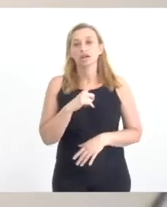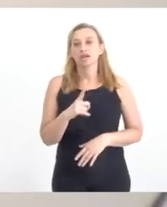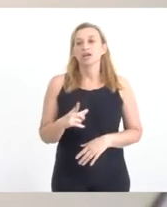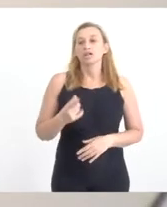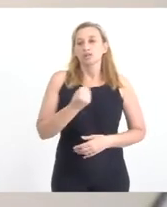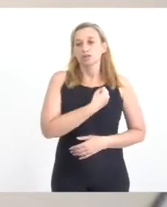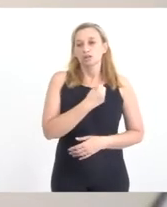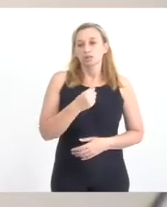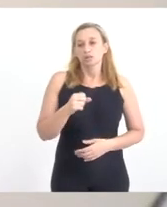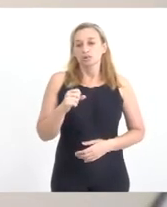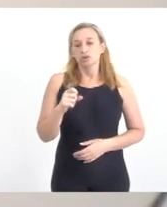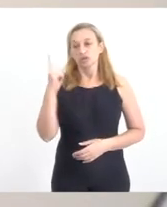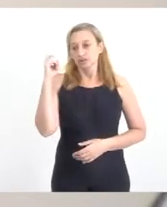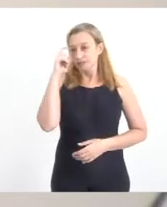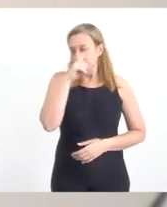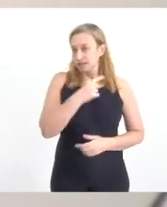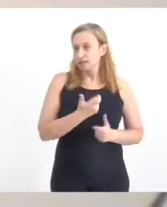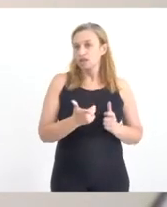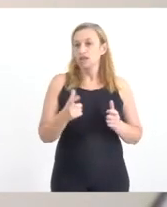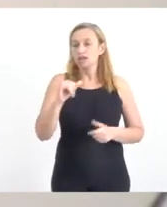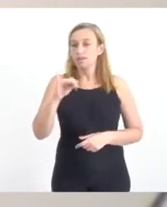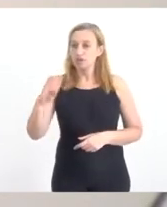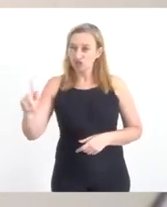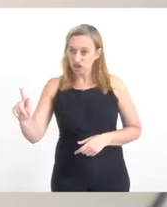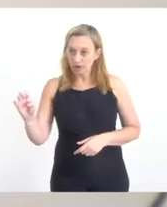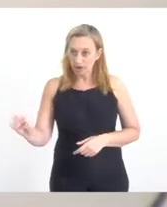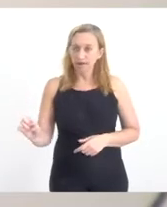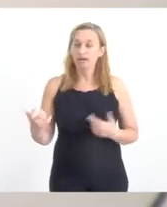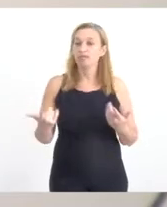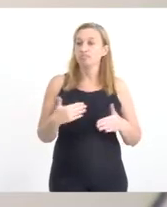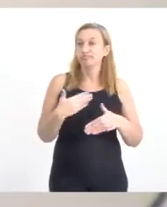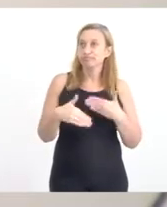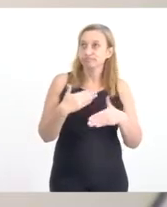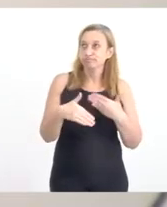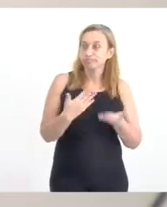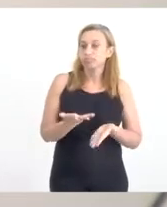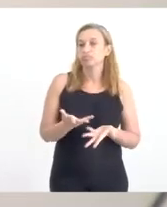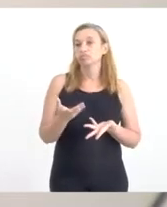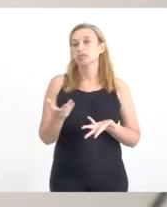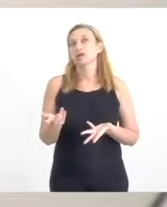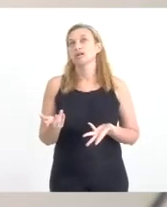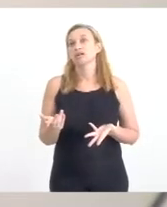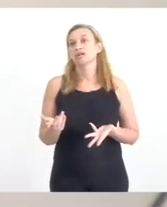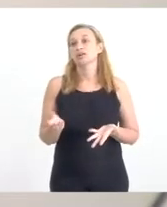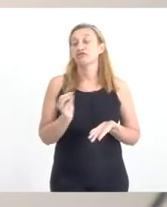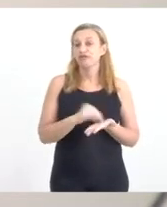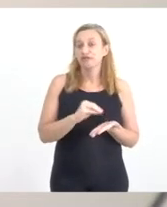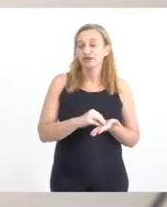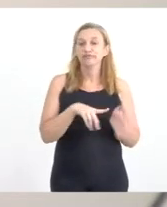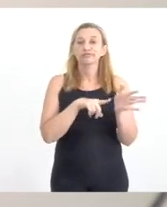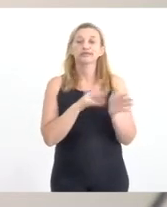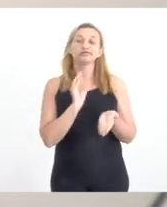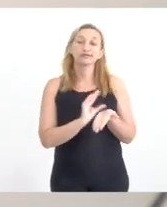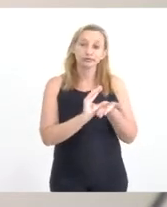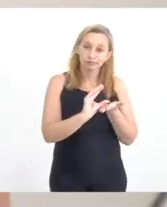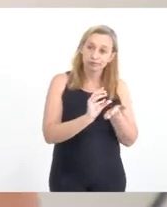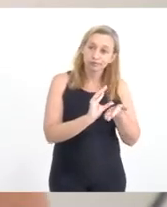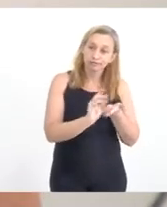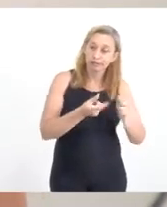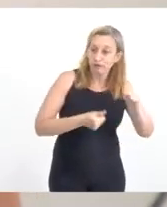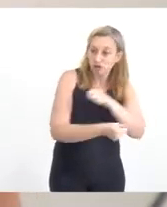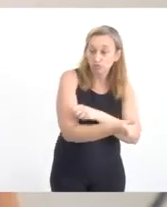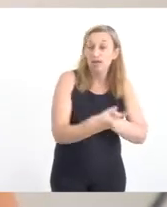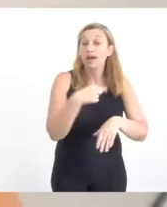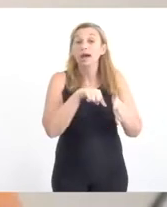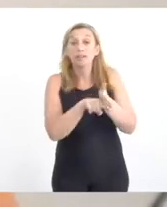Dados muito defasados né o IBGE num processo absurdo de falta de investimento a